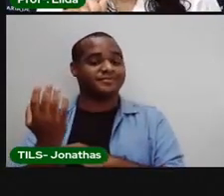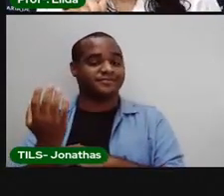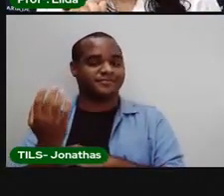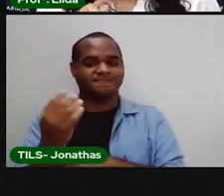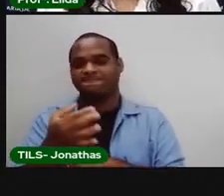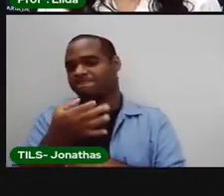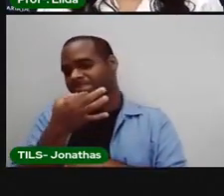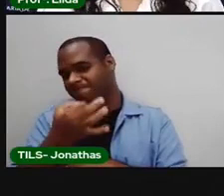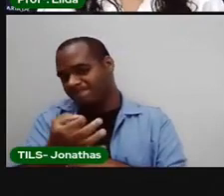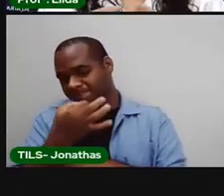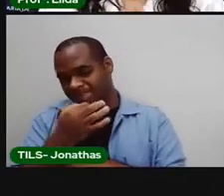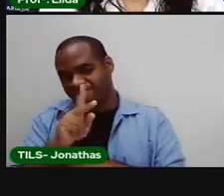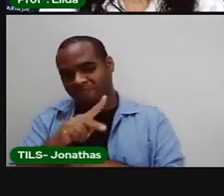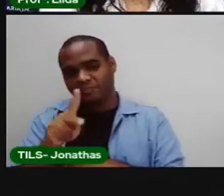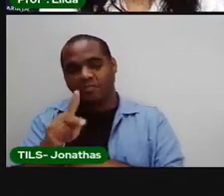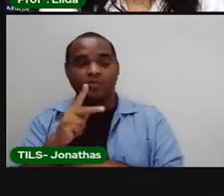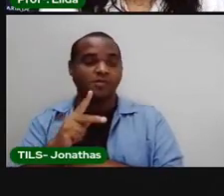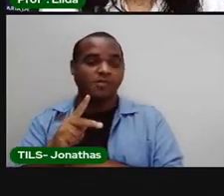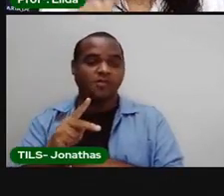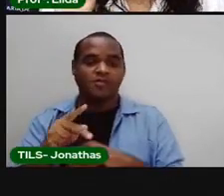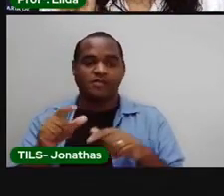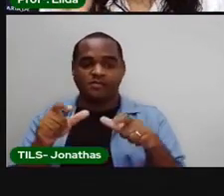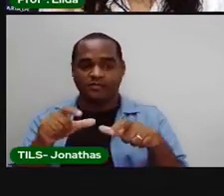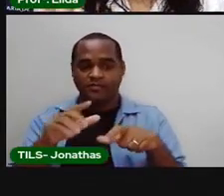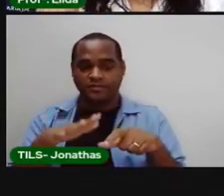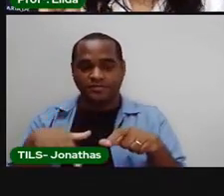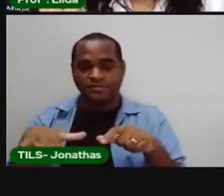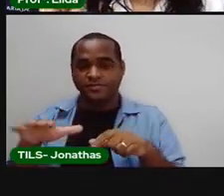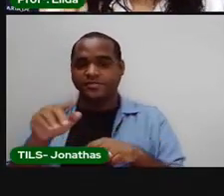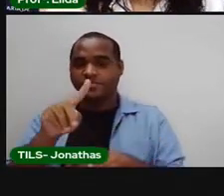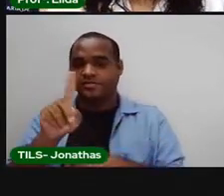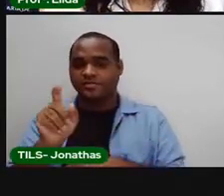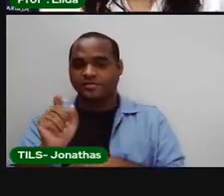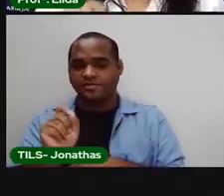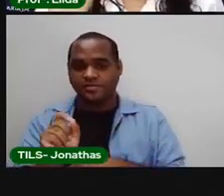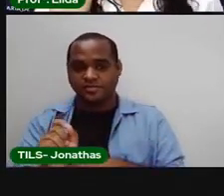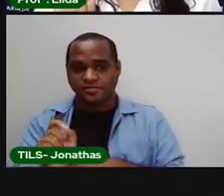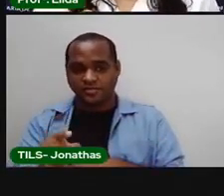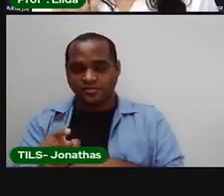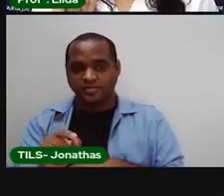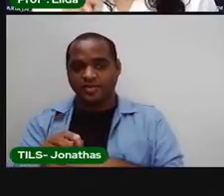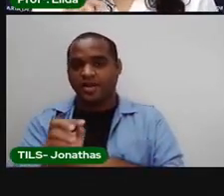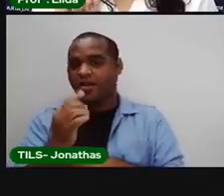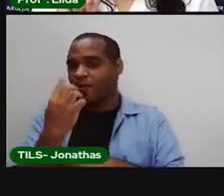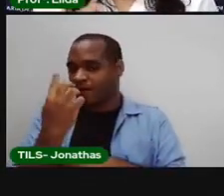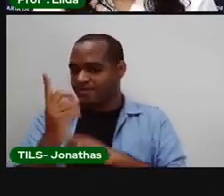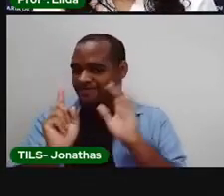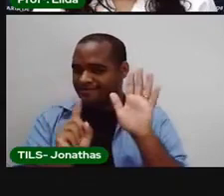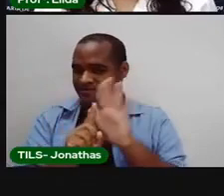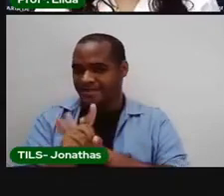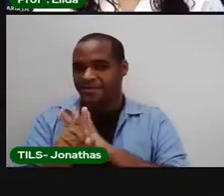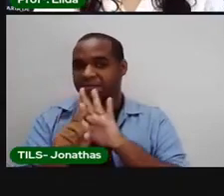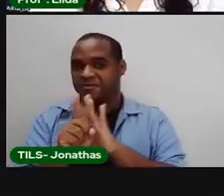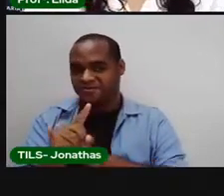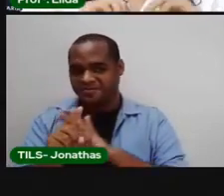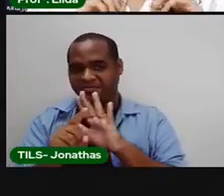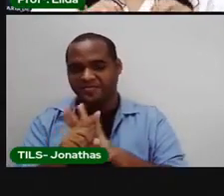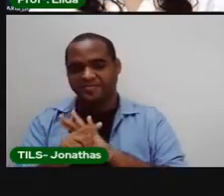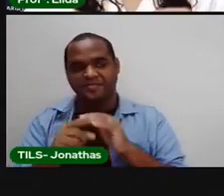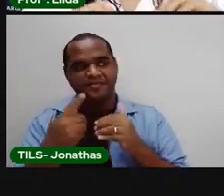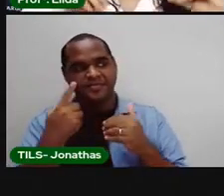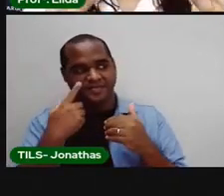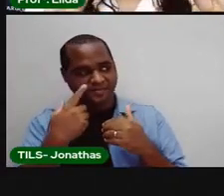Dica da Proélida. Onde tem uma interrogação, é uma pergunta.